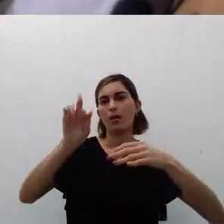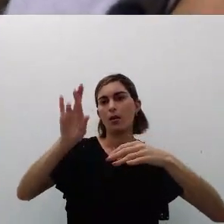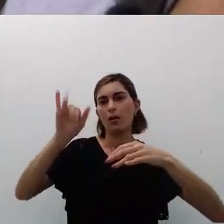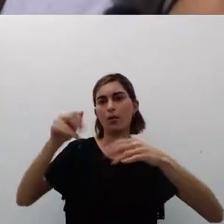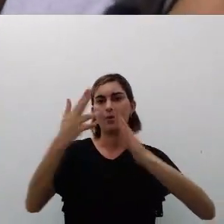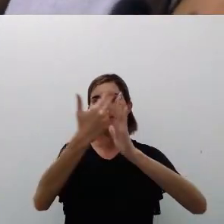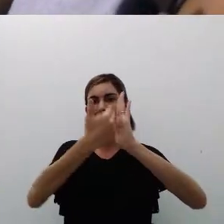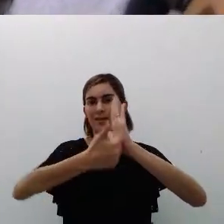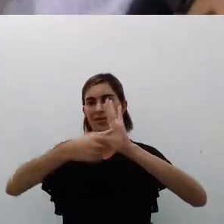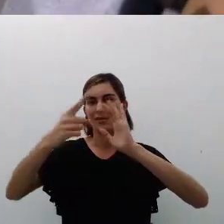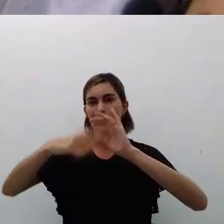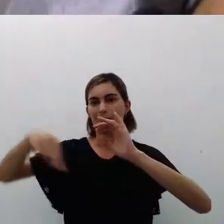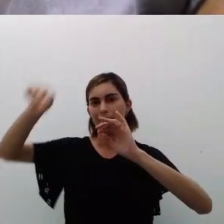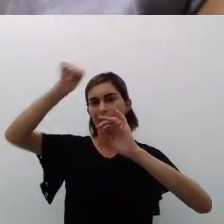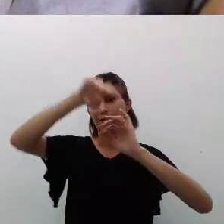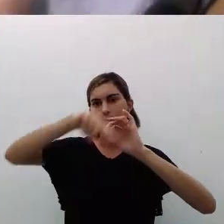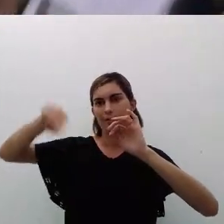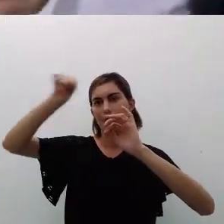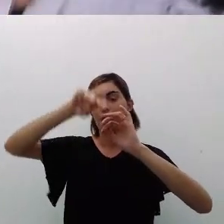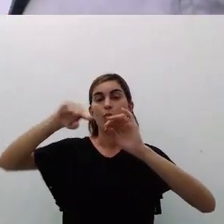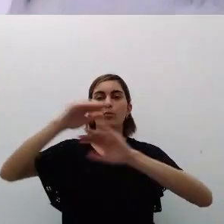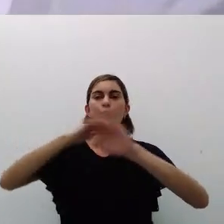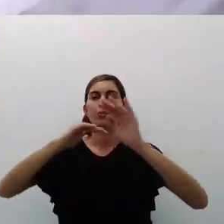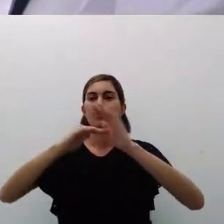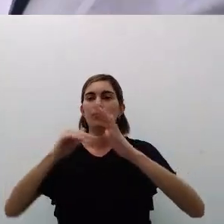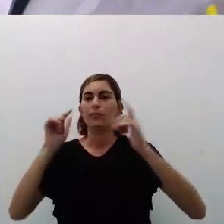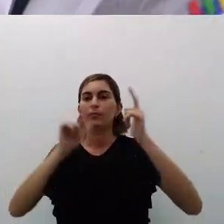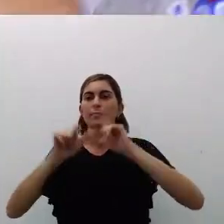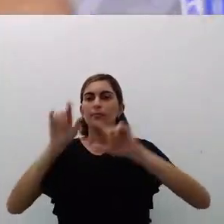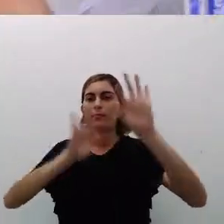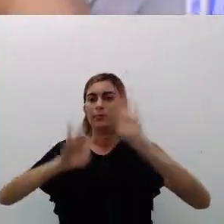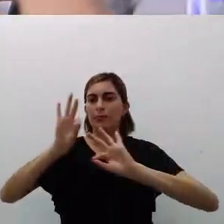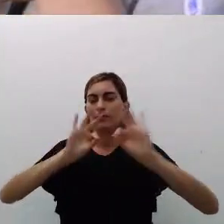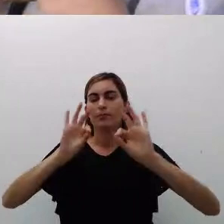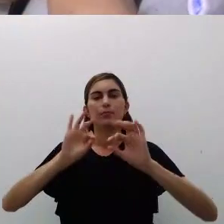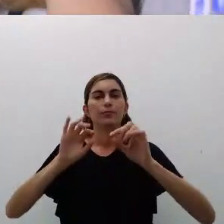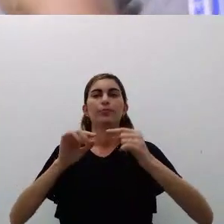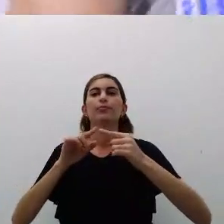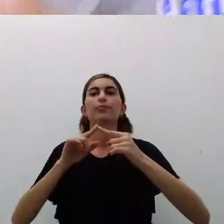não se encaixa nesse enquadramento aqui.